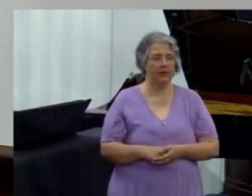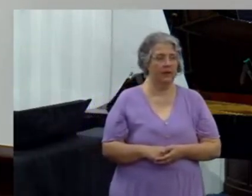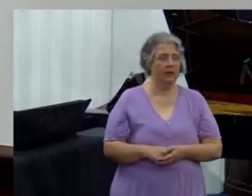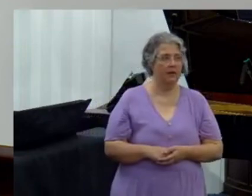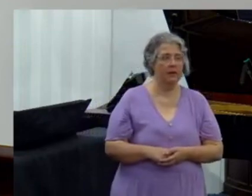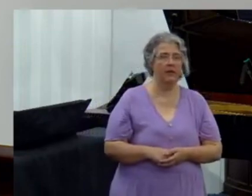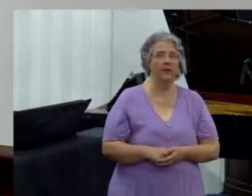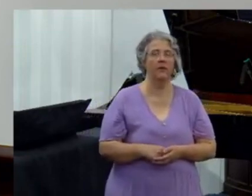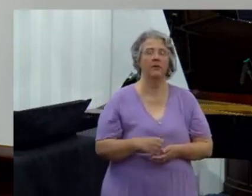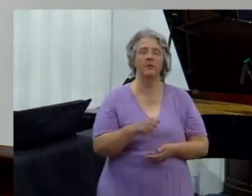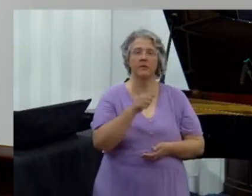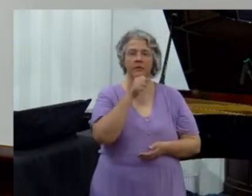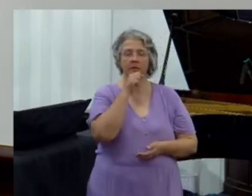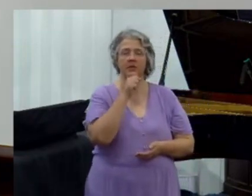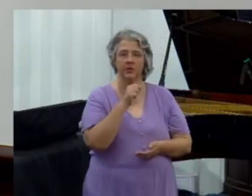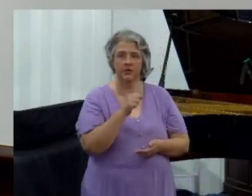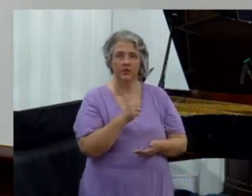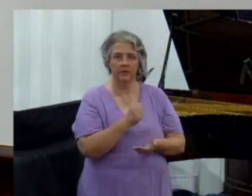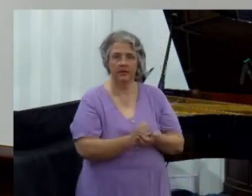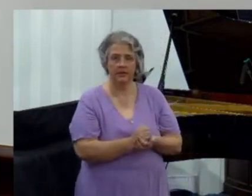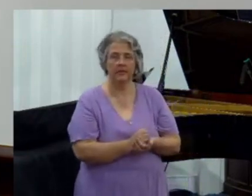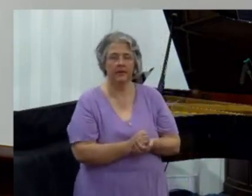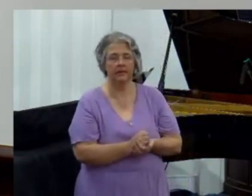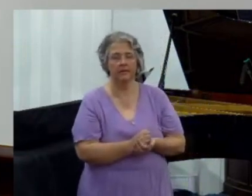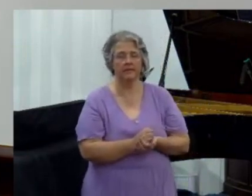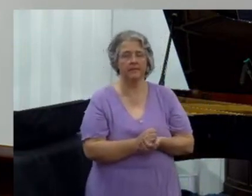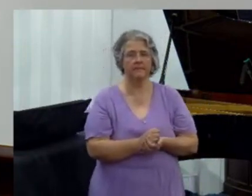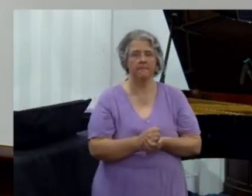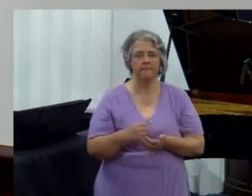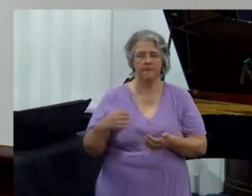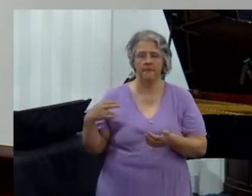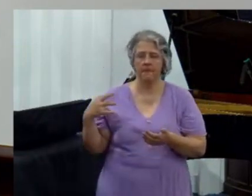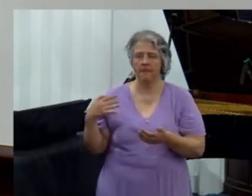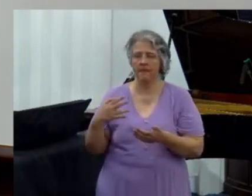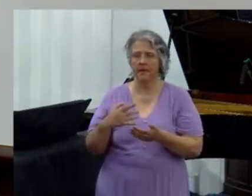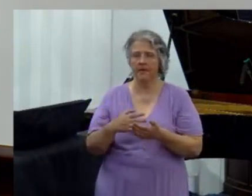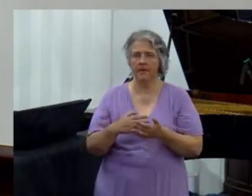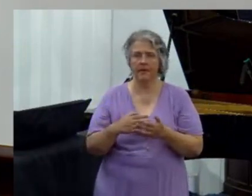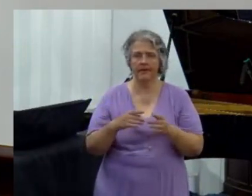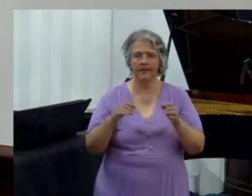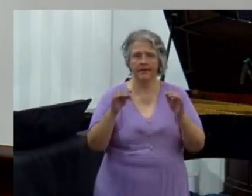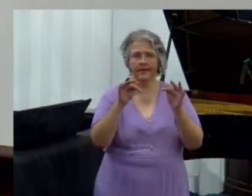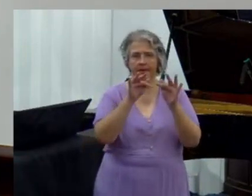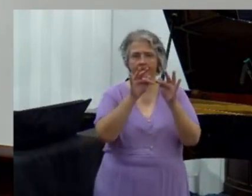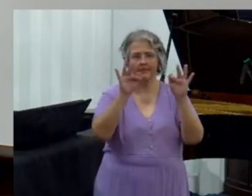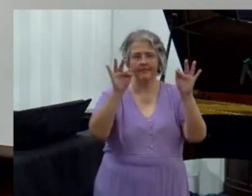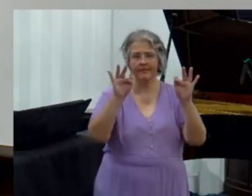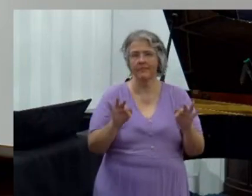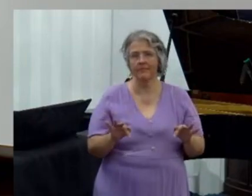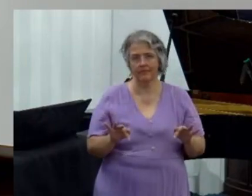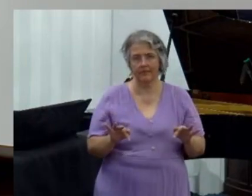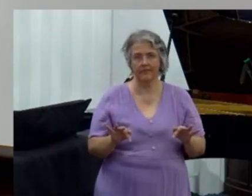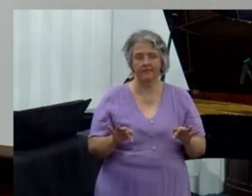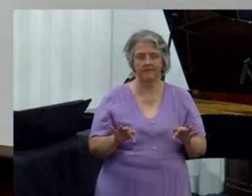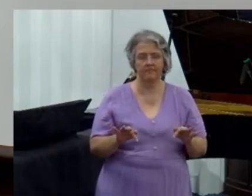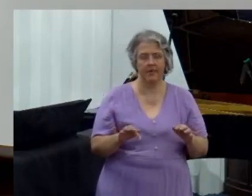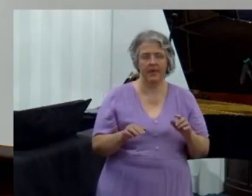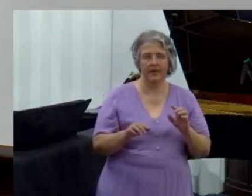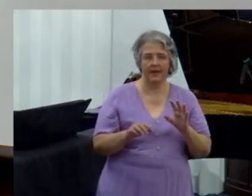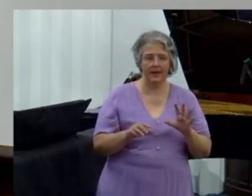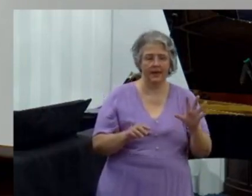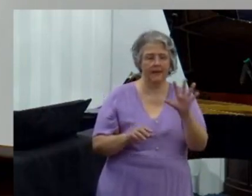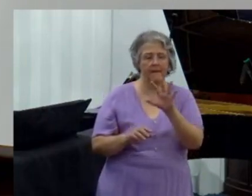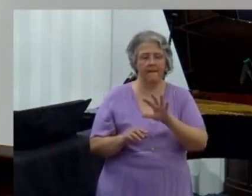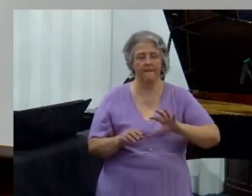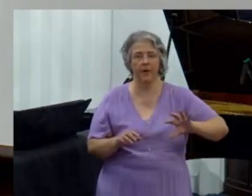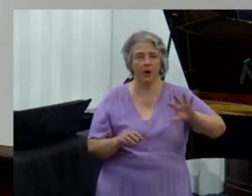O Antigo Testamento tem uma série de santuários que serviam para ser uma representação